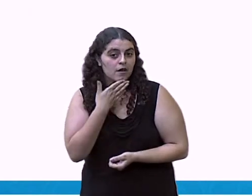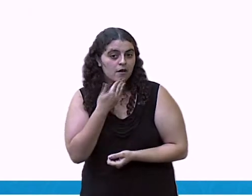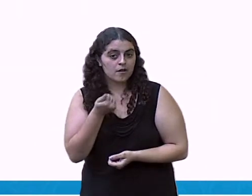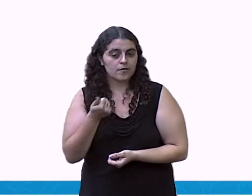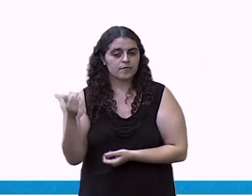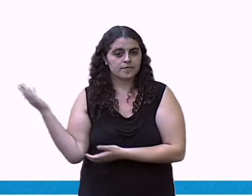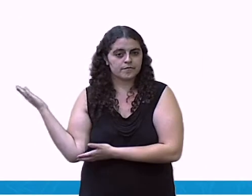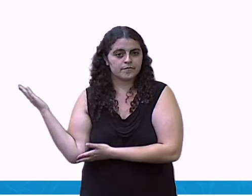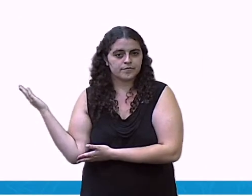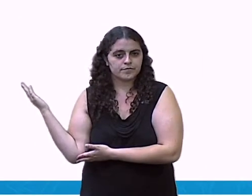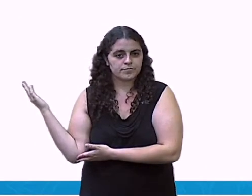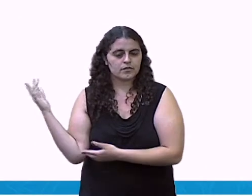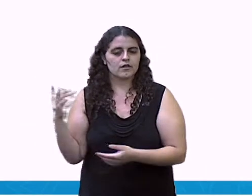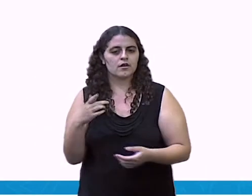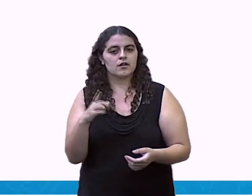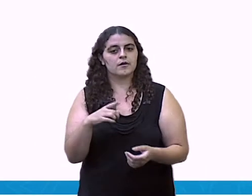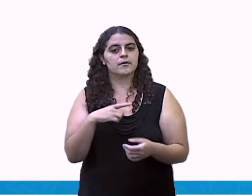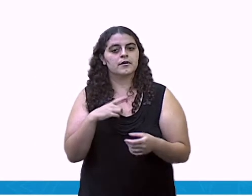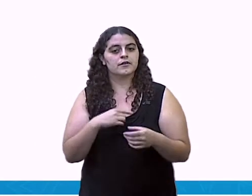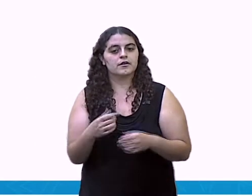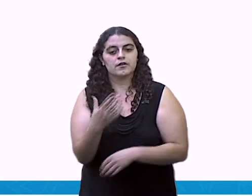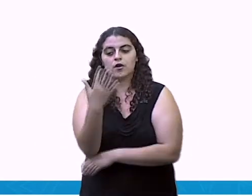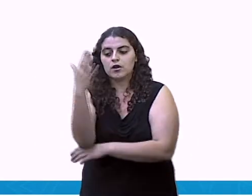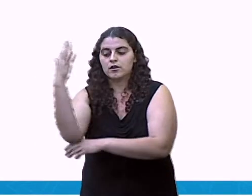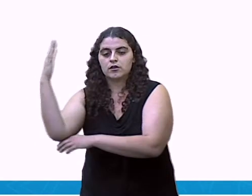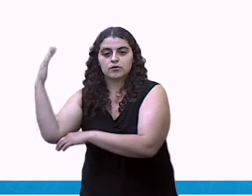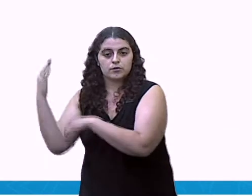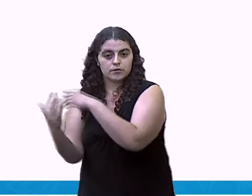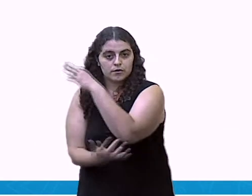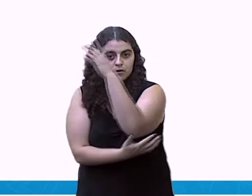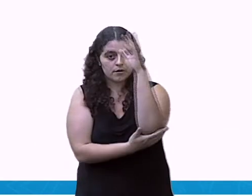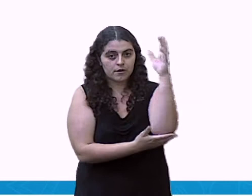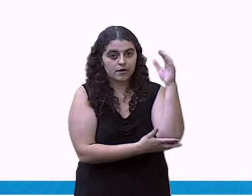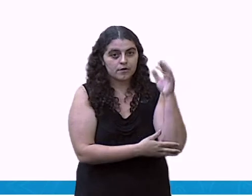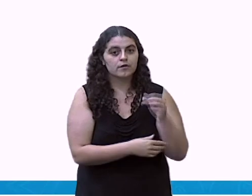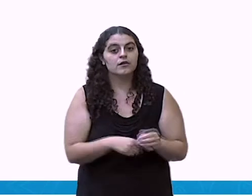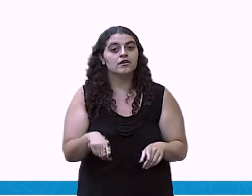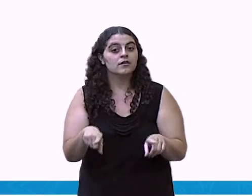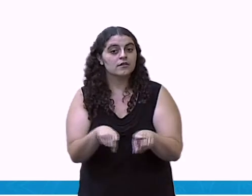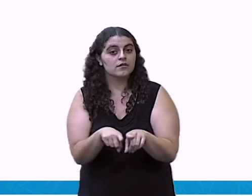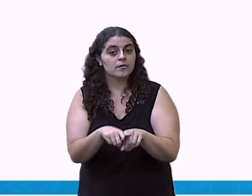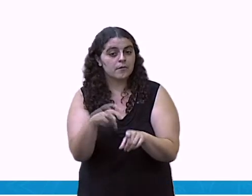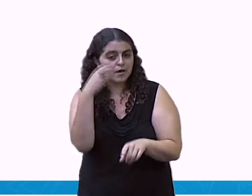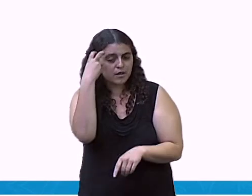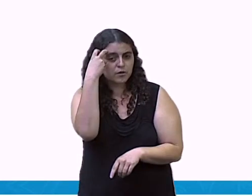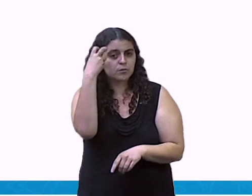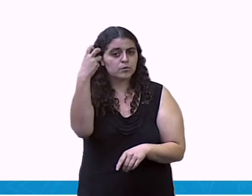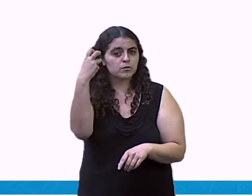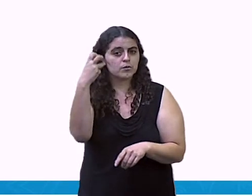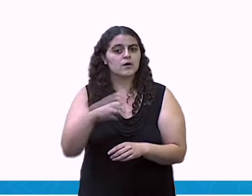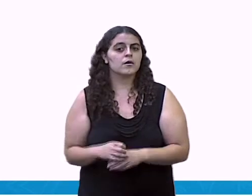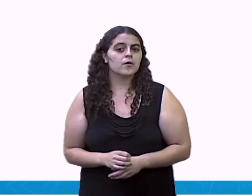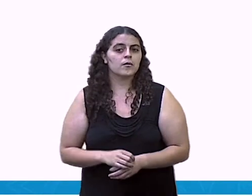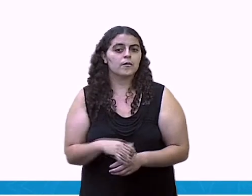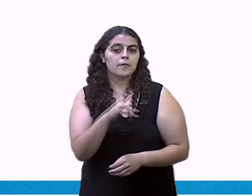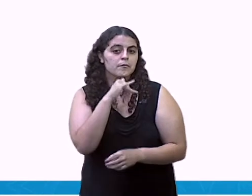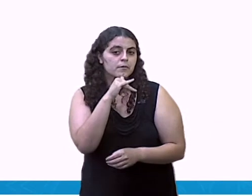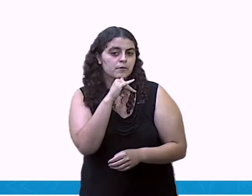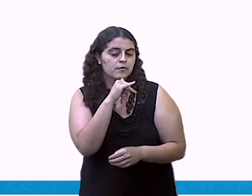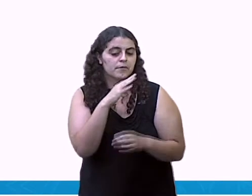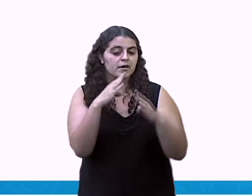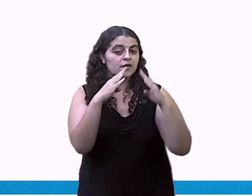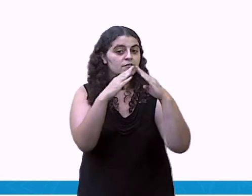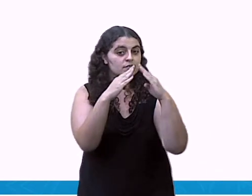apresenta tanto elementos naturais da natureza e elementos da cultura, né? Elementos culturais.